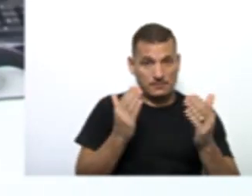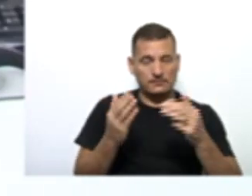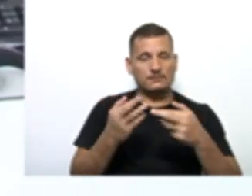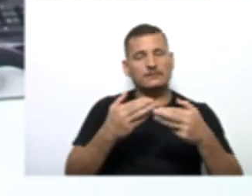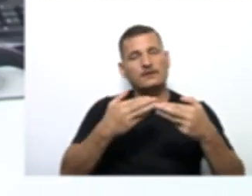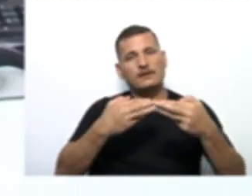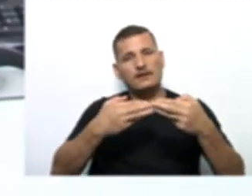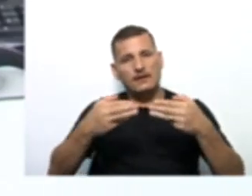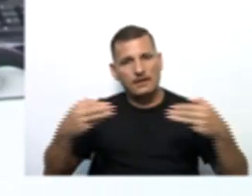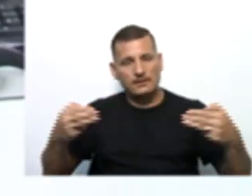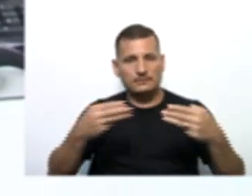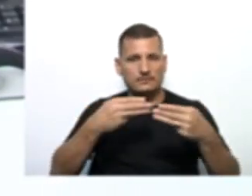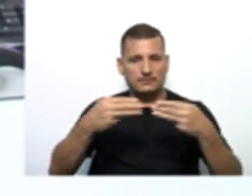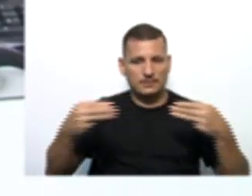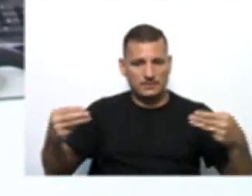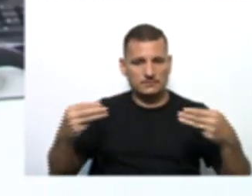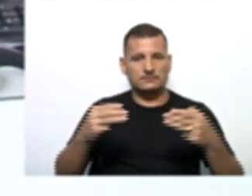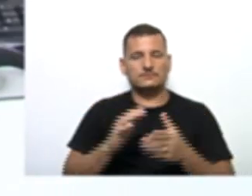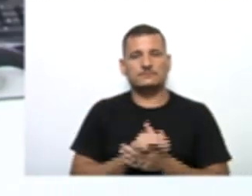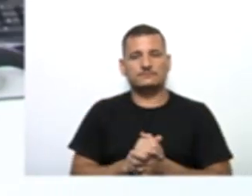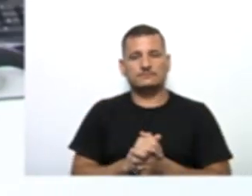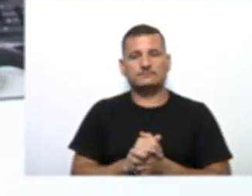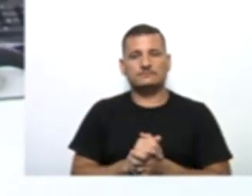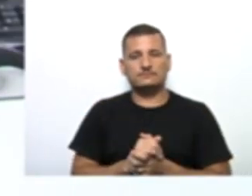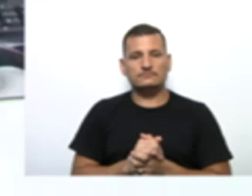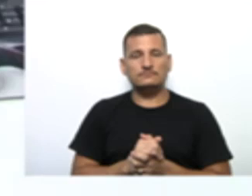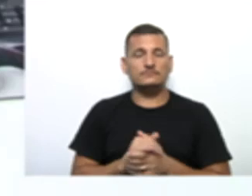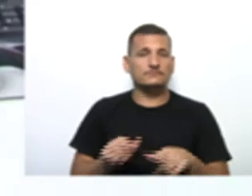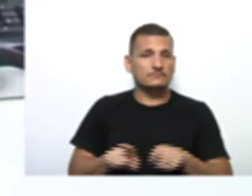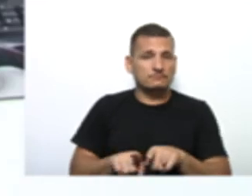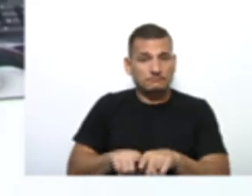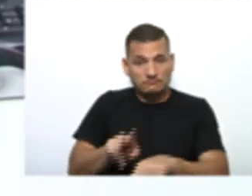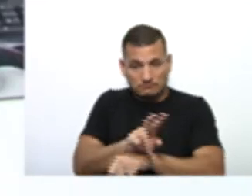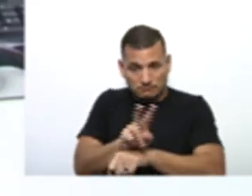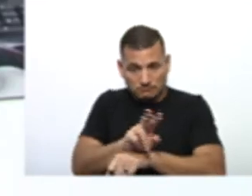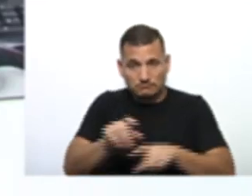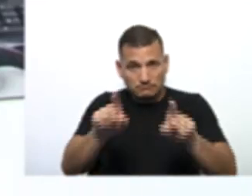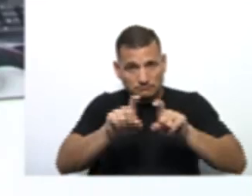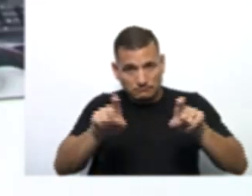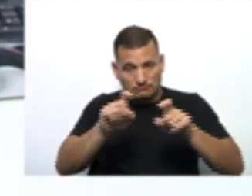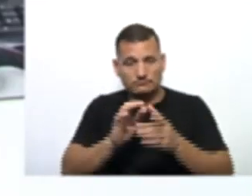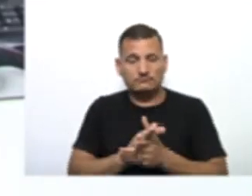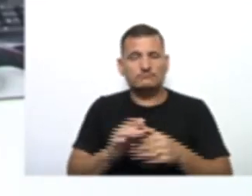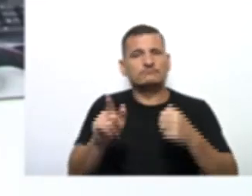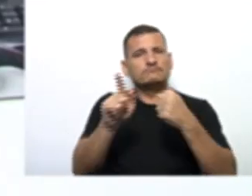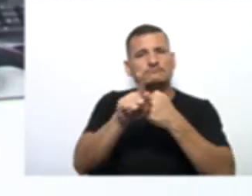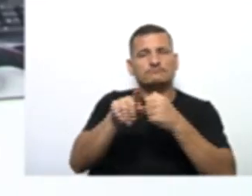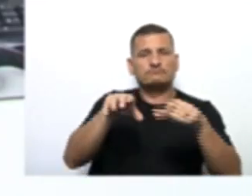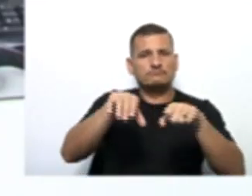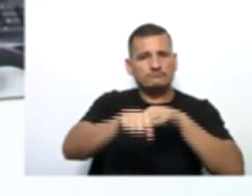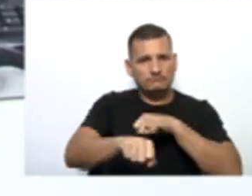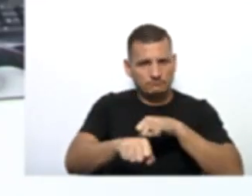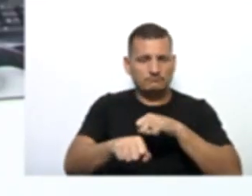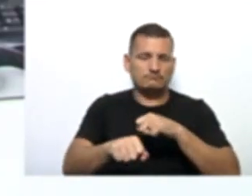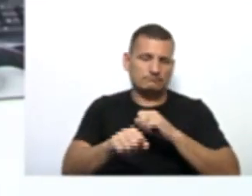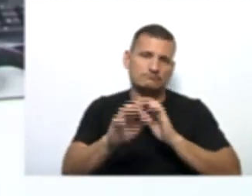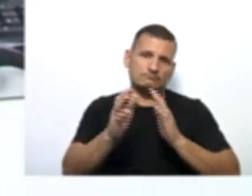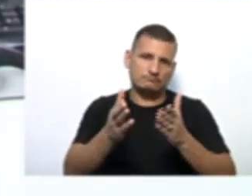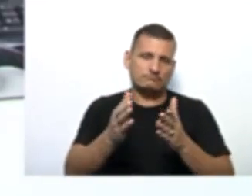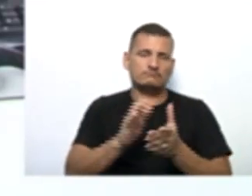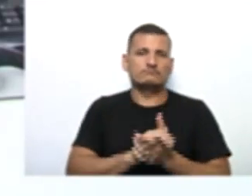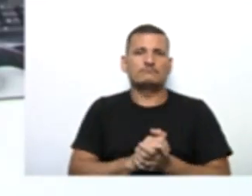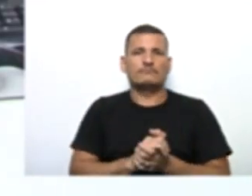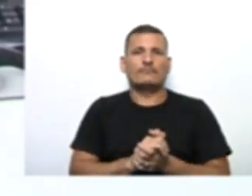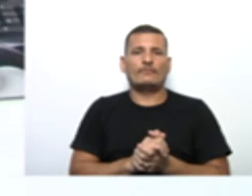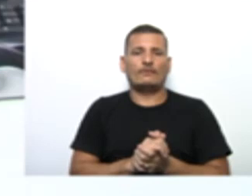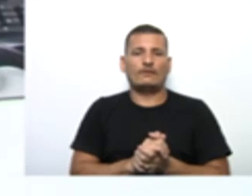área de segurança da informação. Sou graduado em tecnologia em processamento de dados pela FATEC,